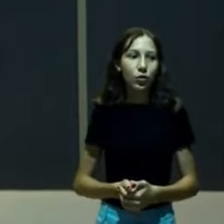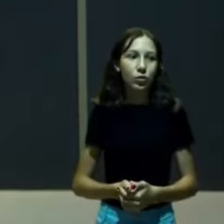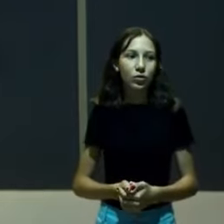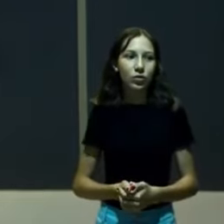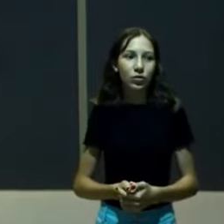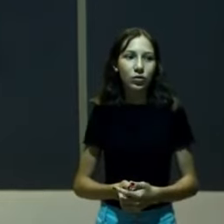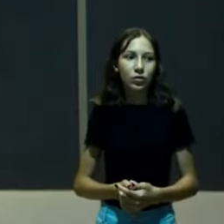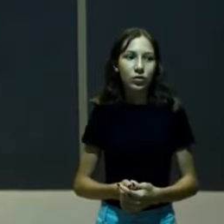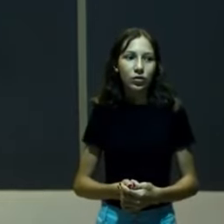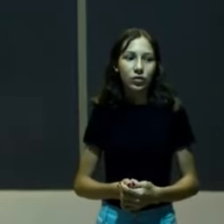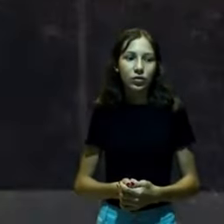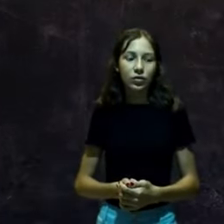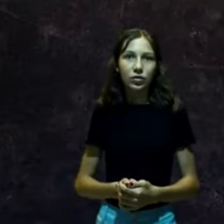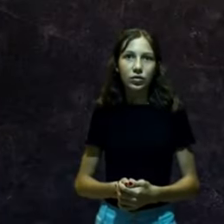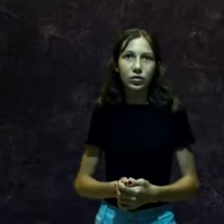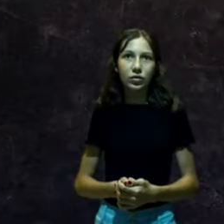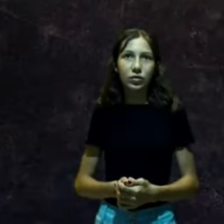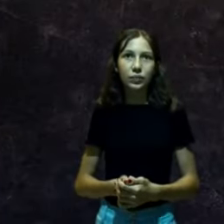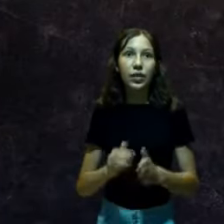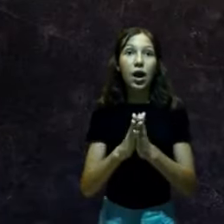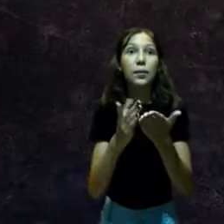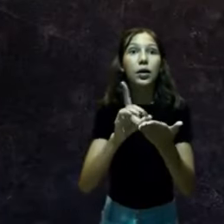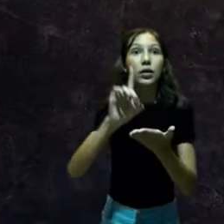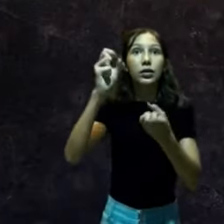10, versículo de número 14. Olha o que Moisés diz.